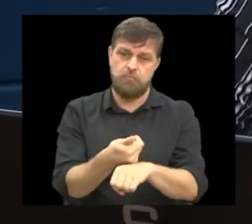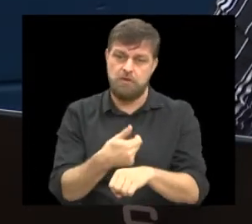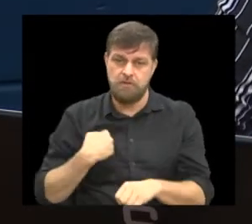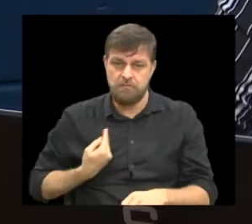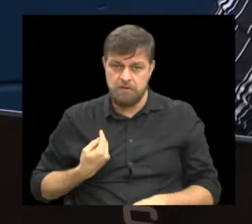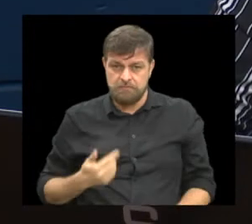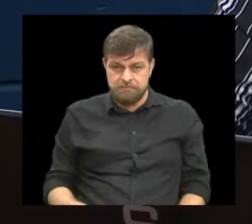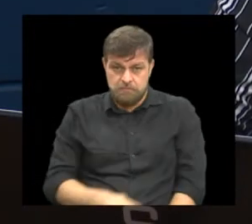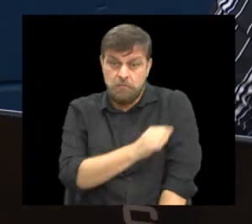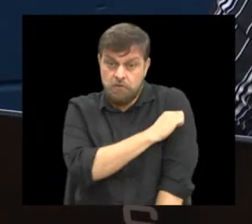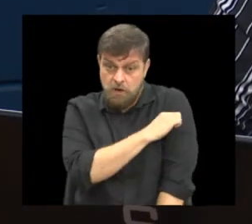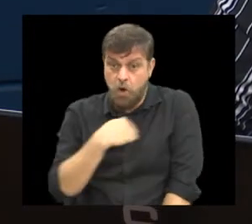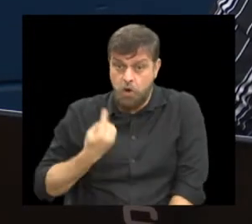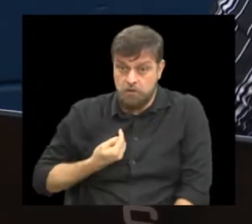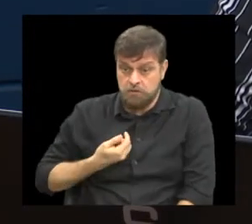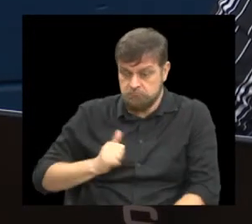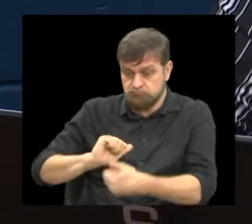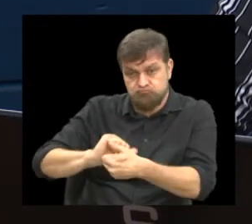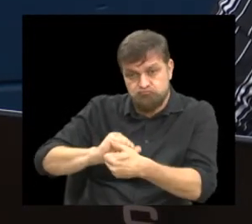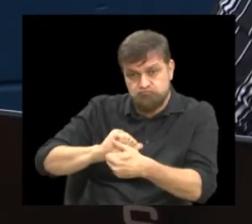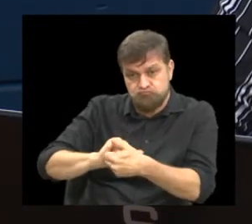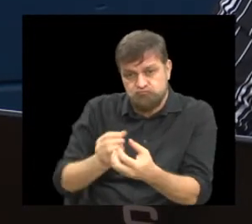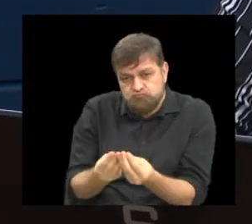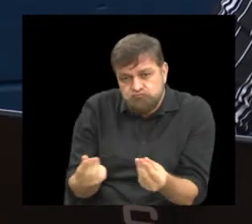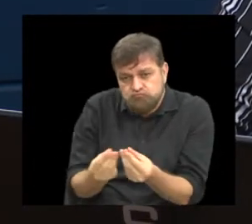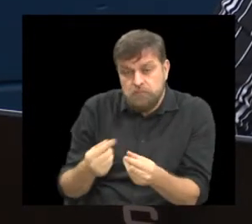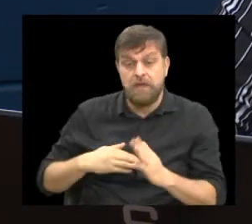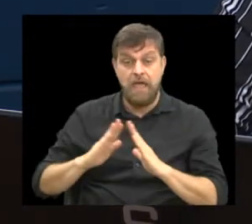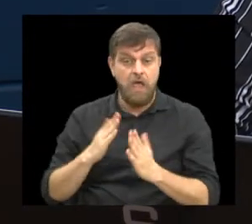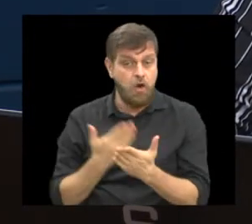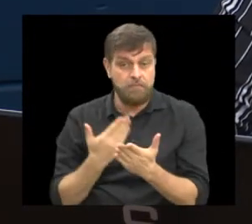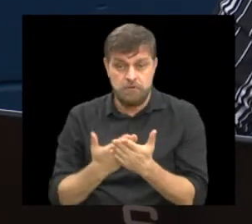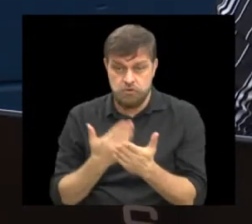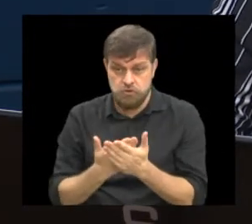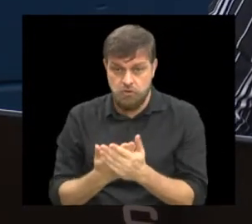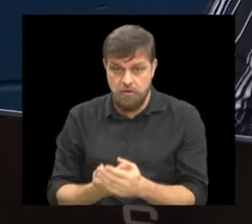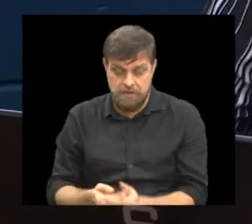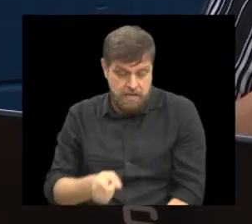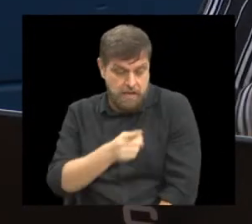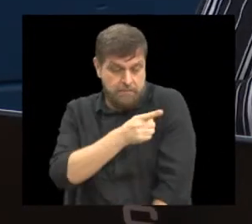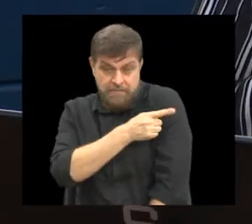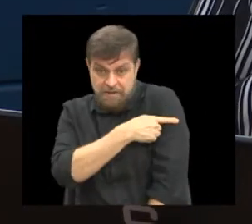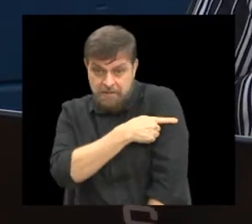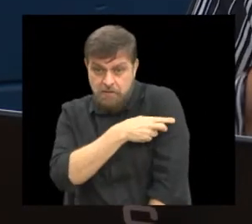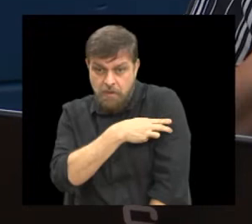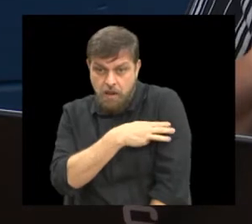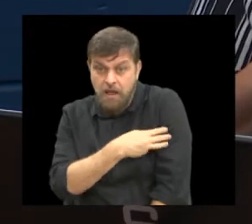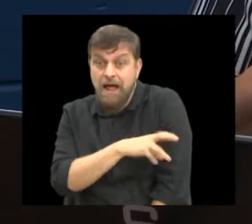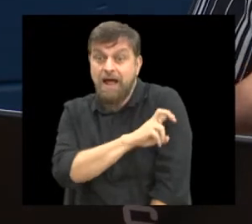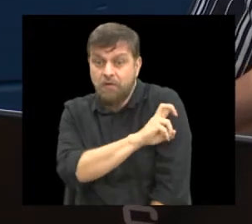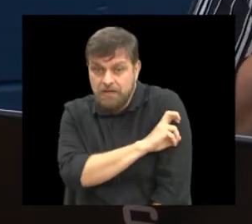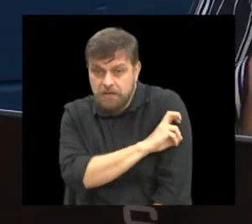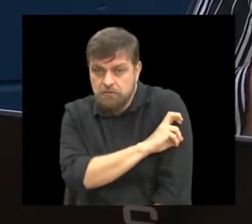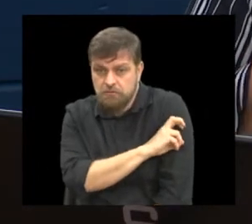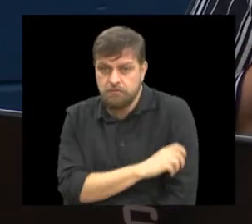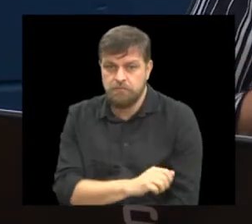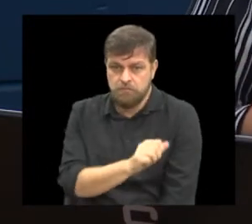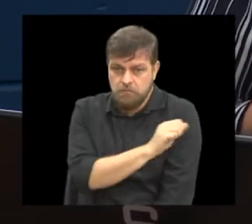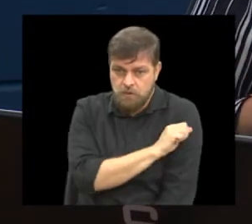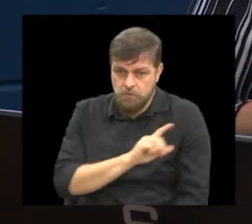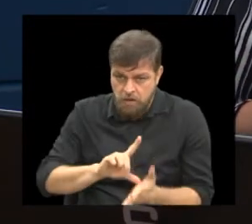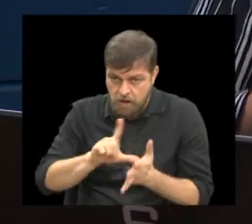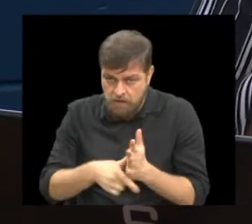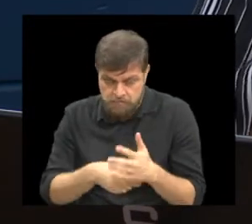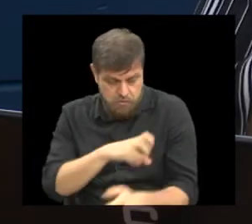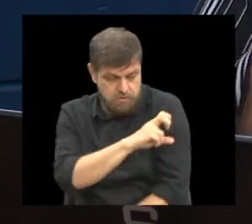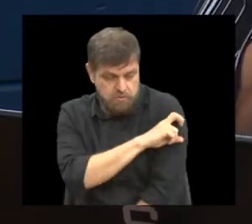esses alunos. Então, é uma escola regular, de 1º a 5º ano. Então, o aluno que terminar o 5º ano